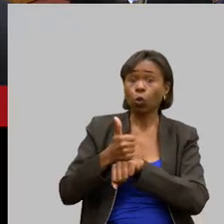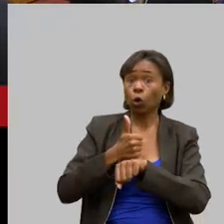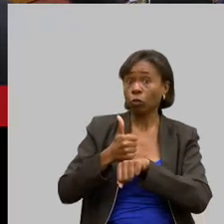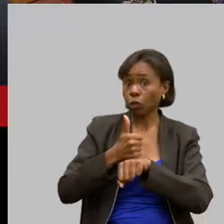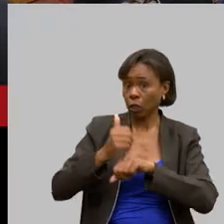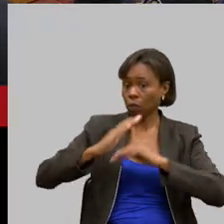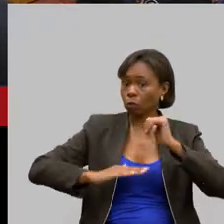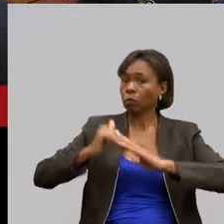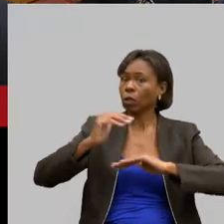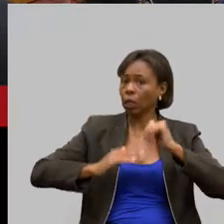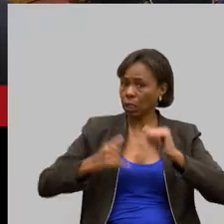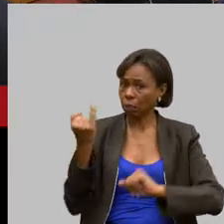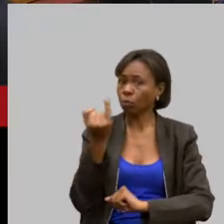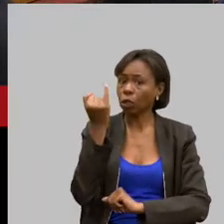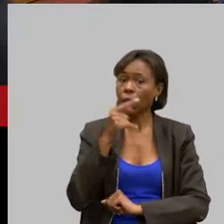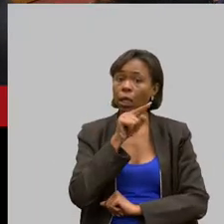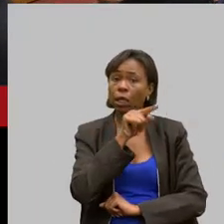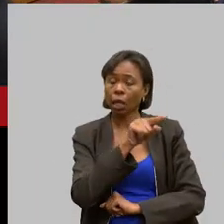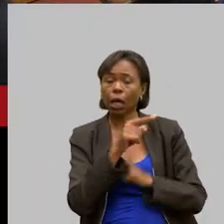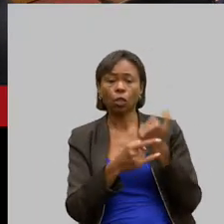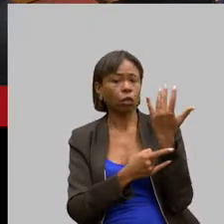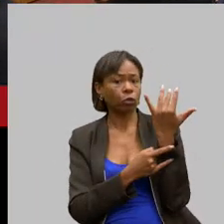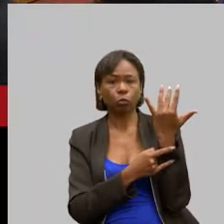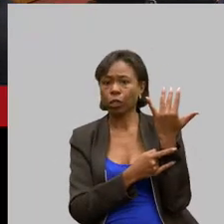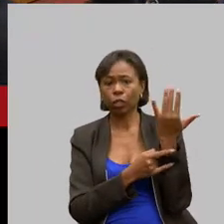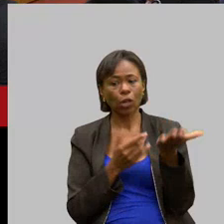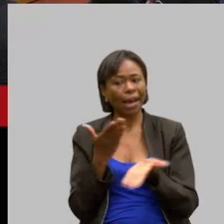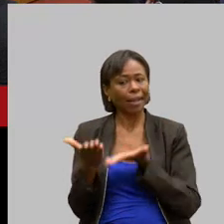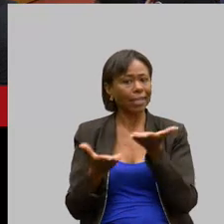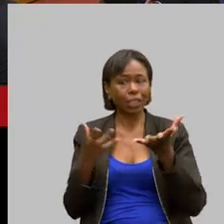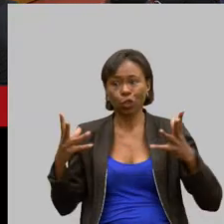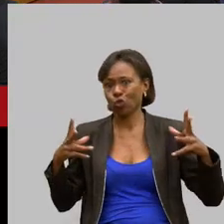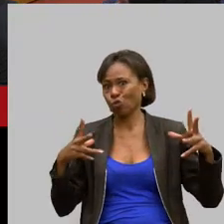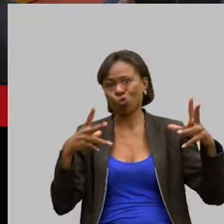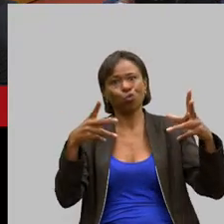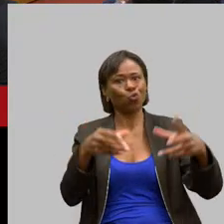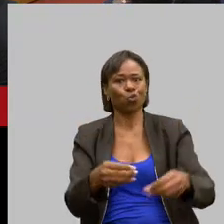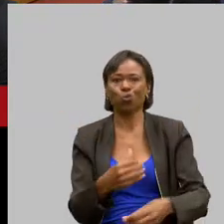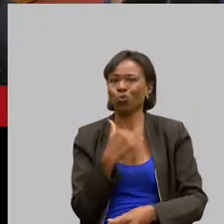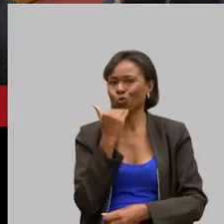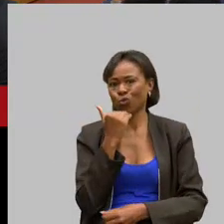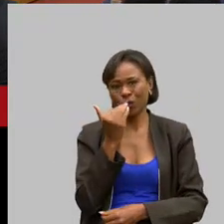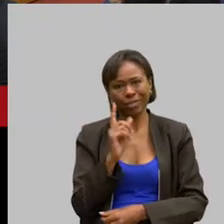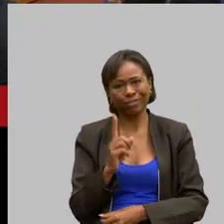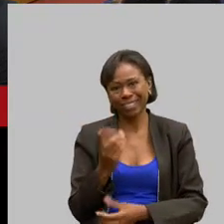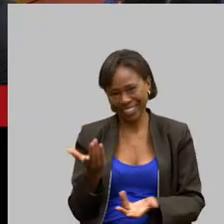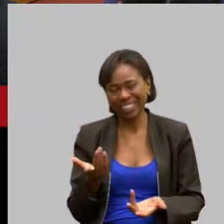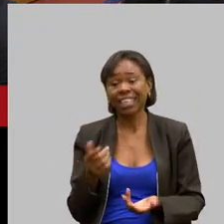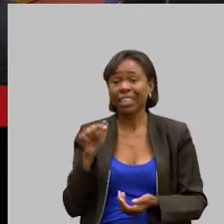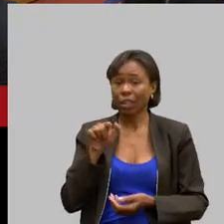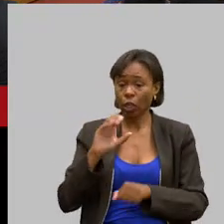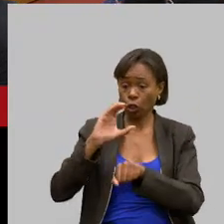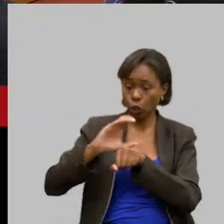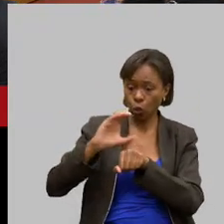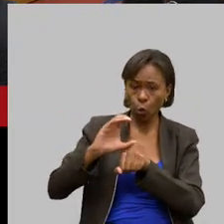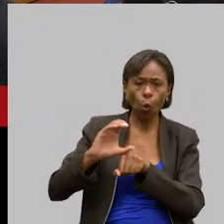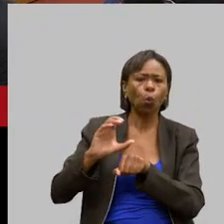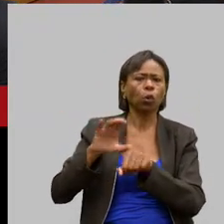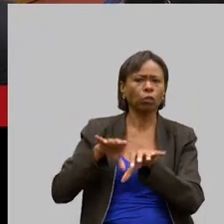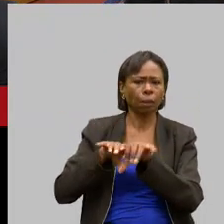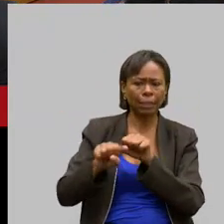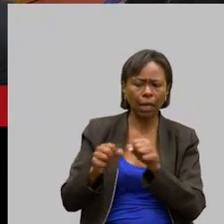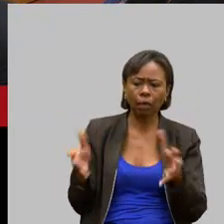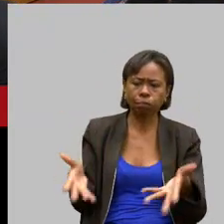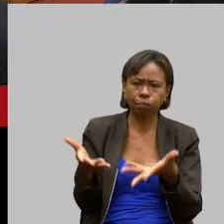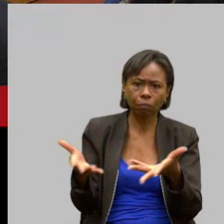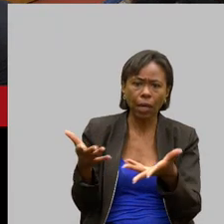conseguimos lá na UFMG atender a todos então a gente ter essa né essa formação essa multiplicação aí de